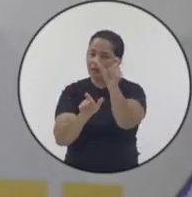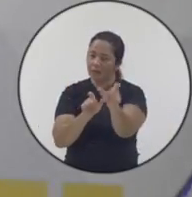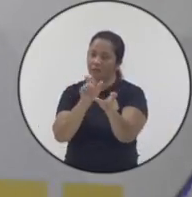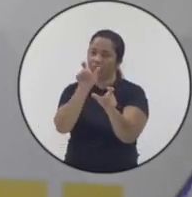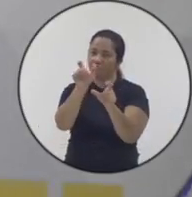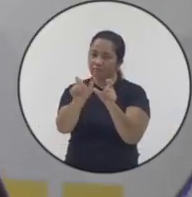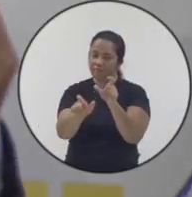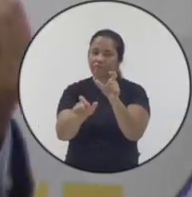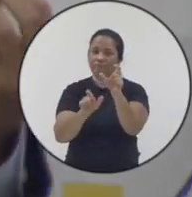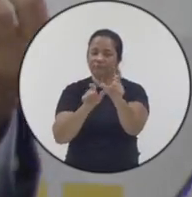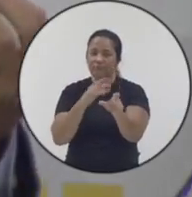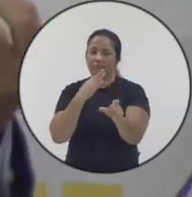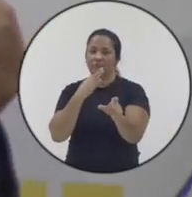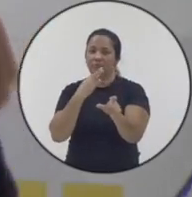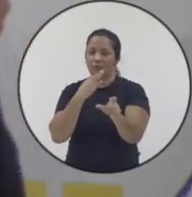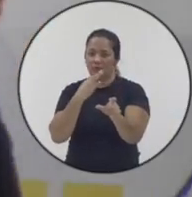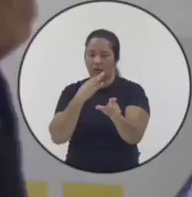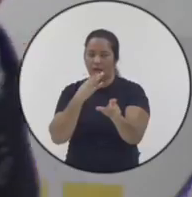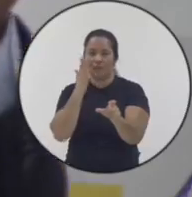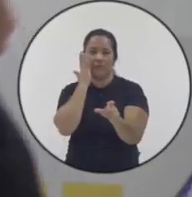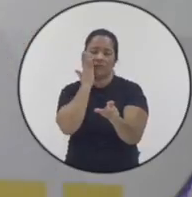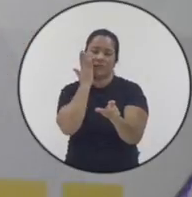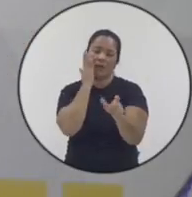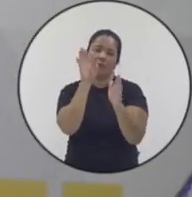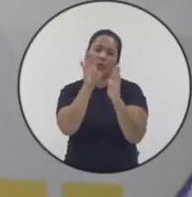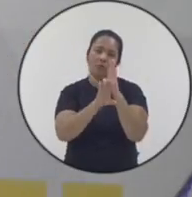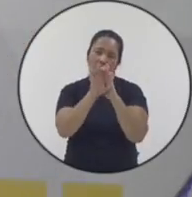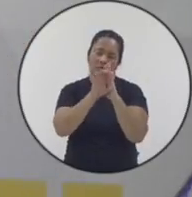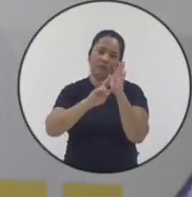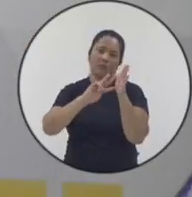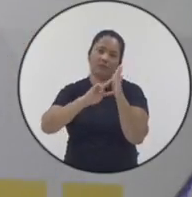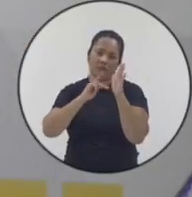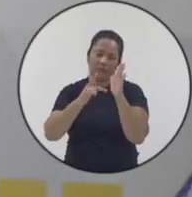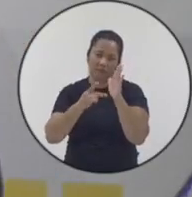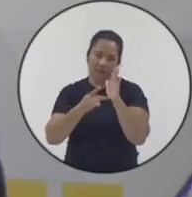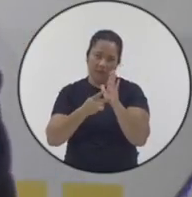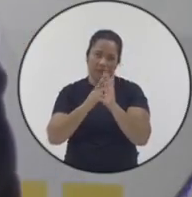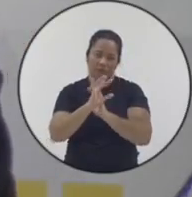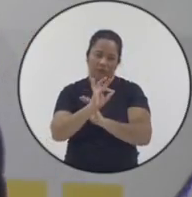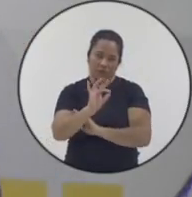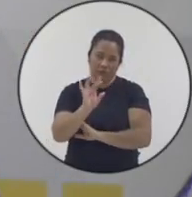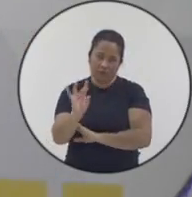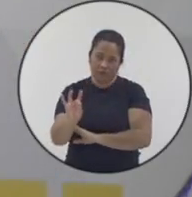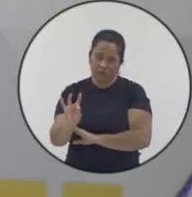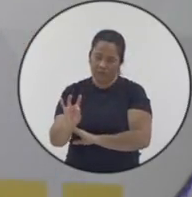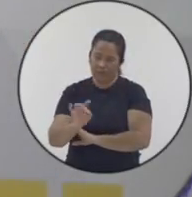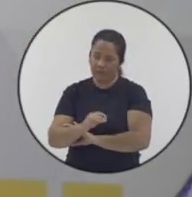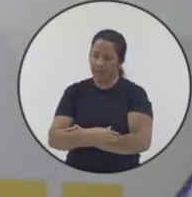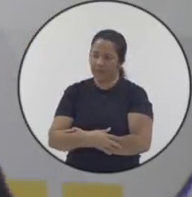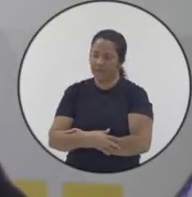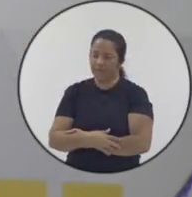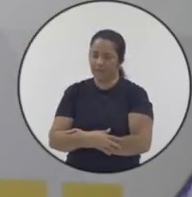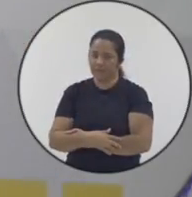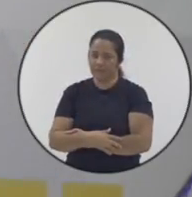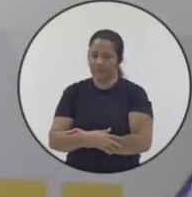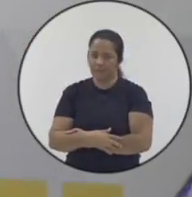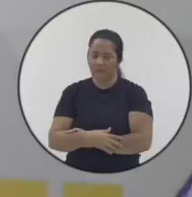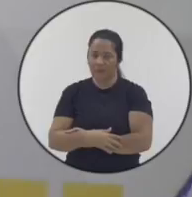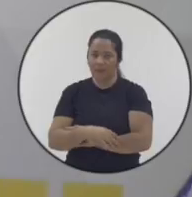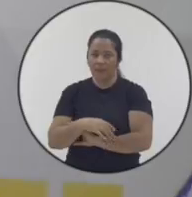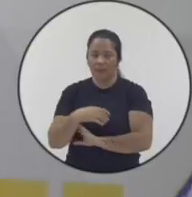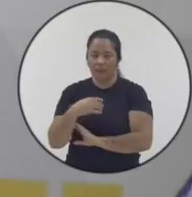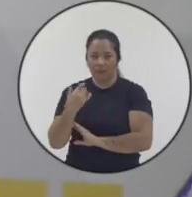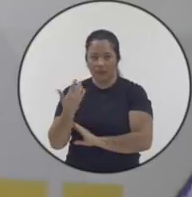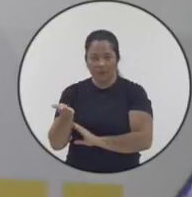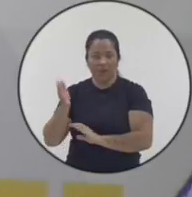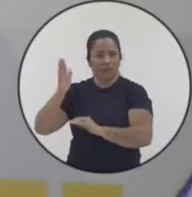saibam o que é cada coisa, né? cada nomenclatura dessas. Bom, mas fica a cargo